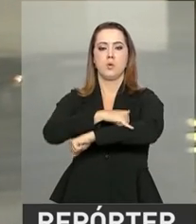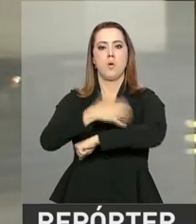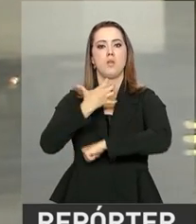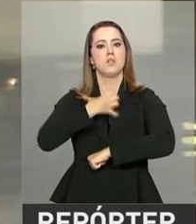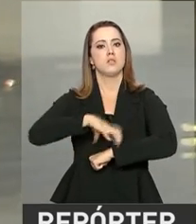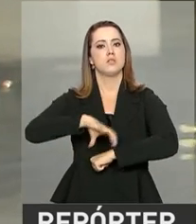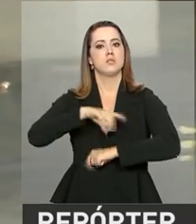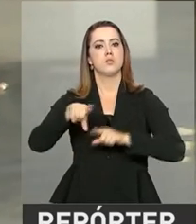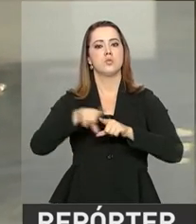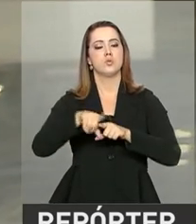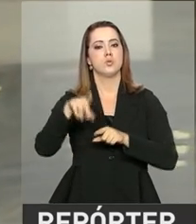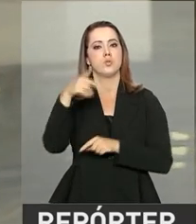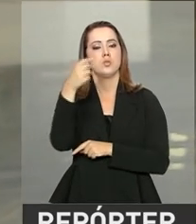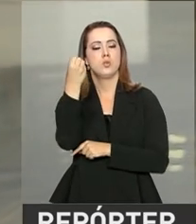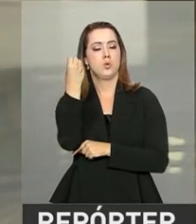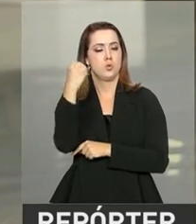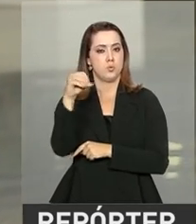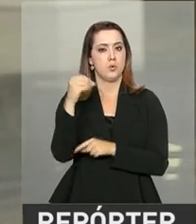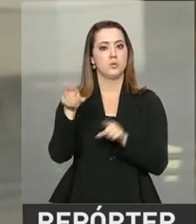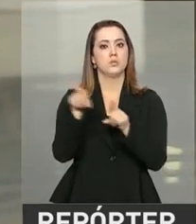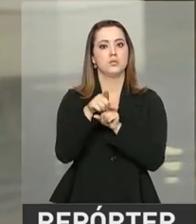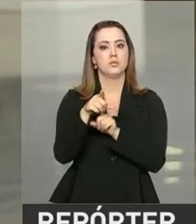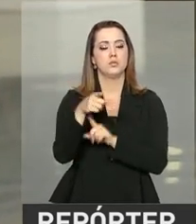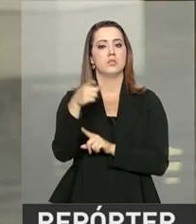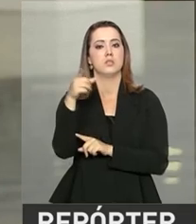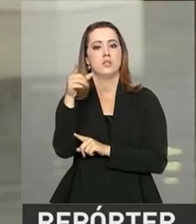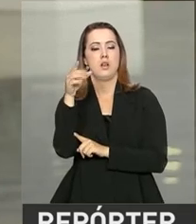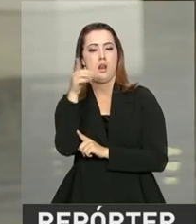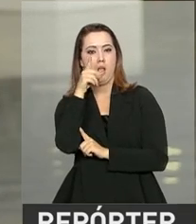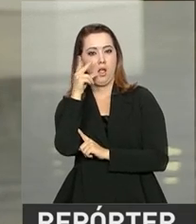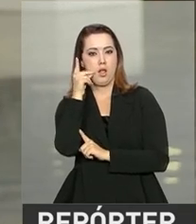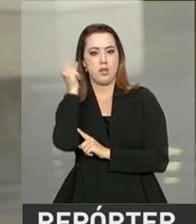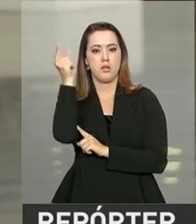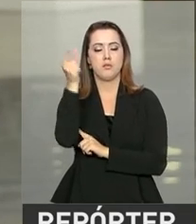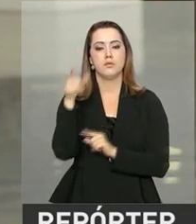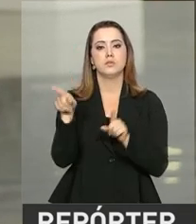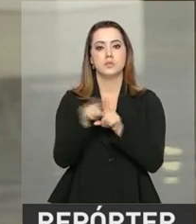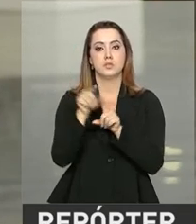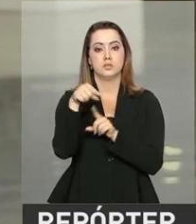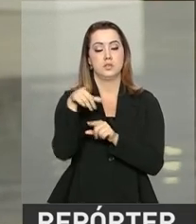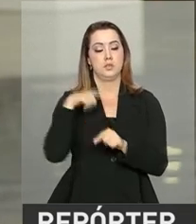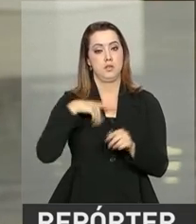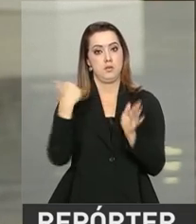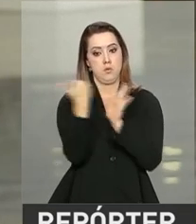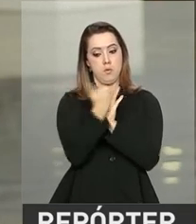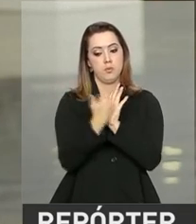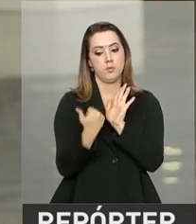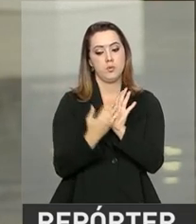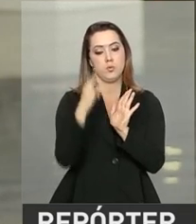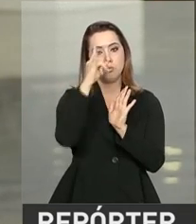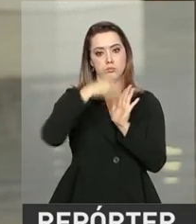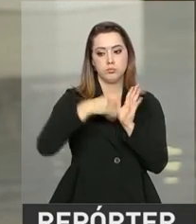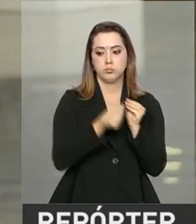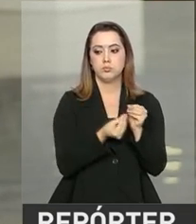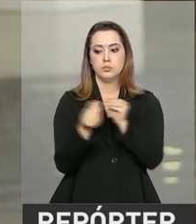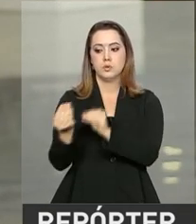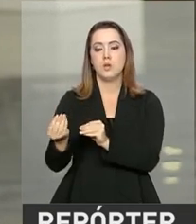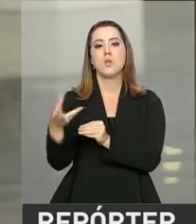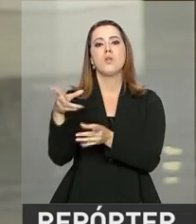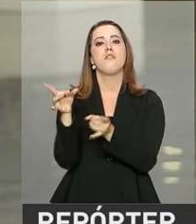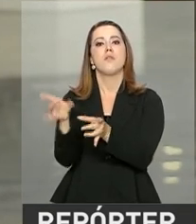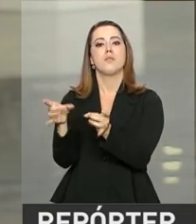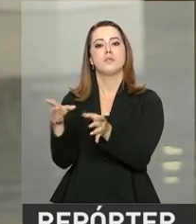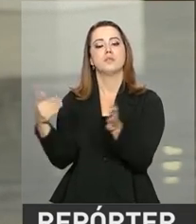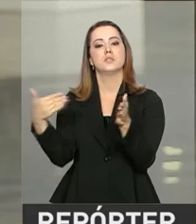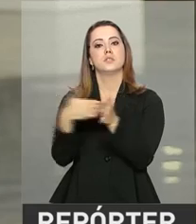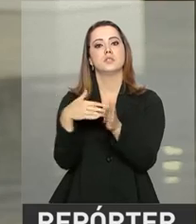Salvador, Porto Alegre, Florianópolis e Fortaleza, que deverão ter editais publicados até o fim deste ano, com leilão previsto para o começo